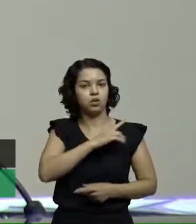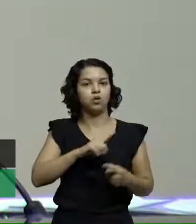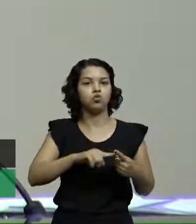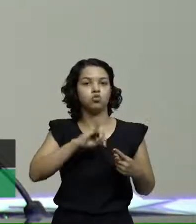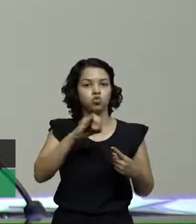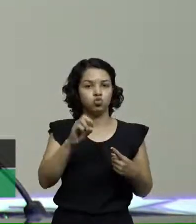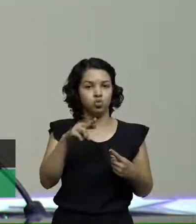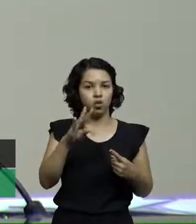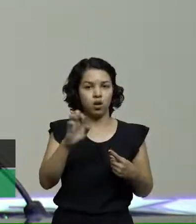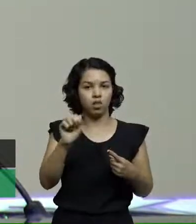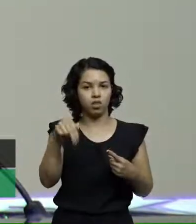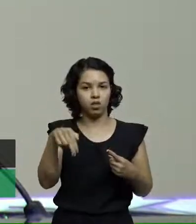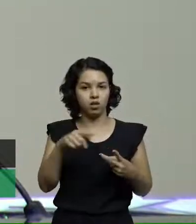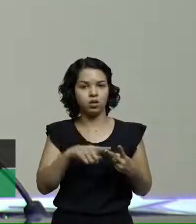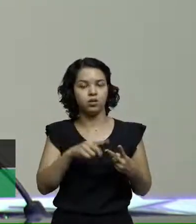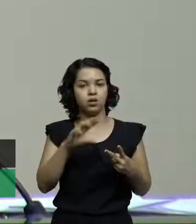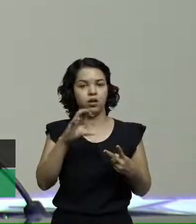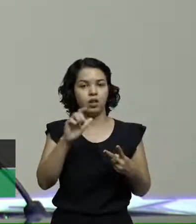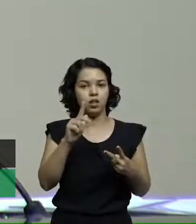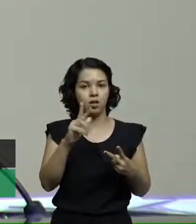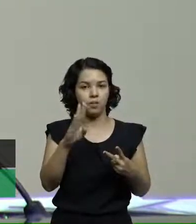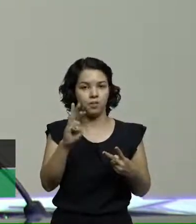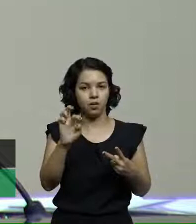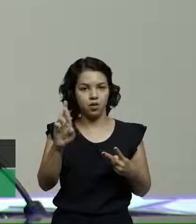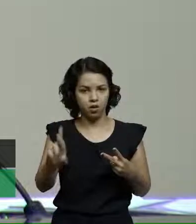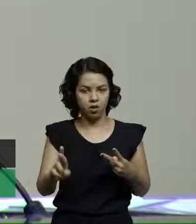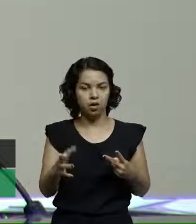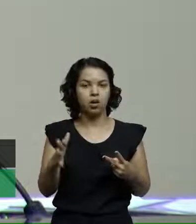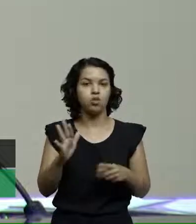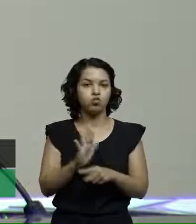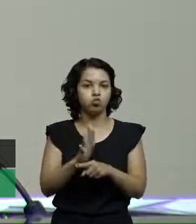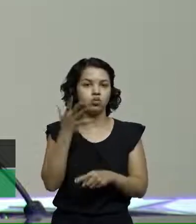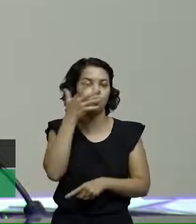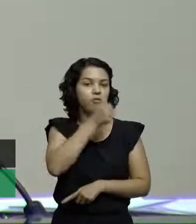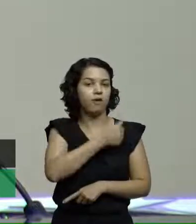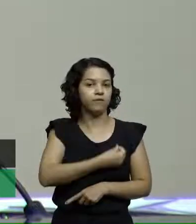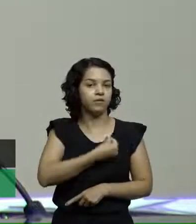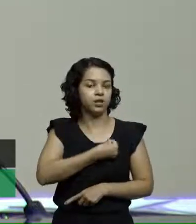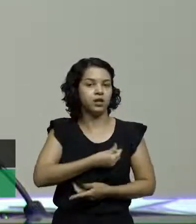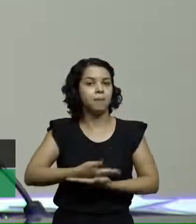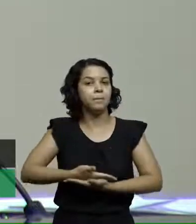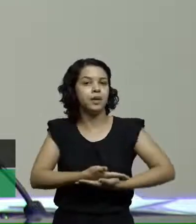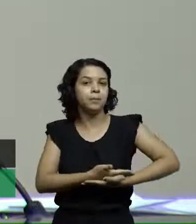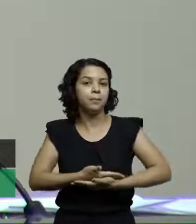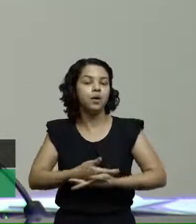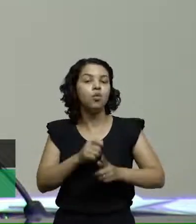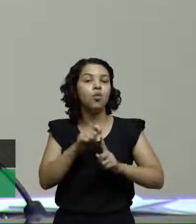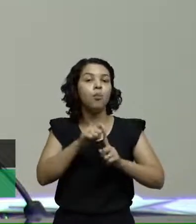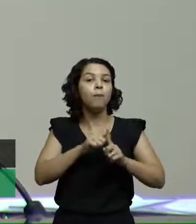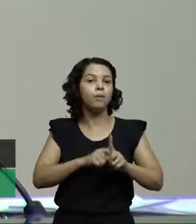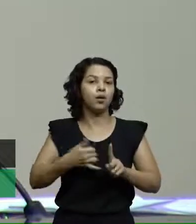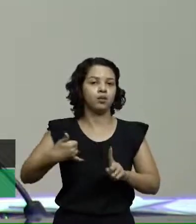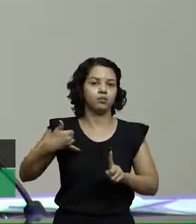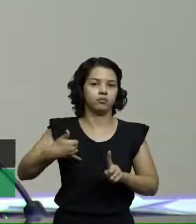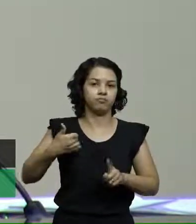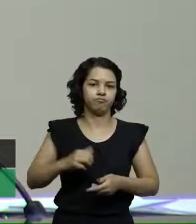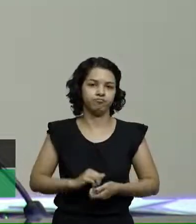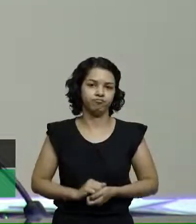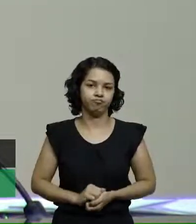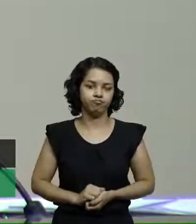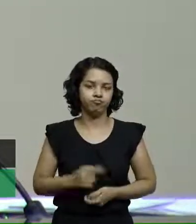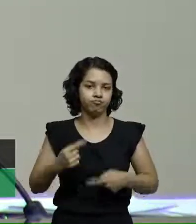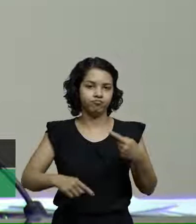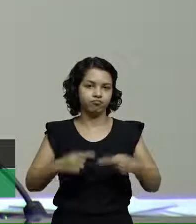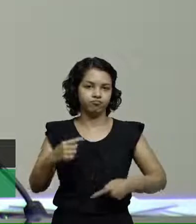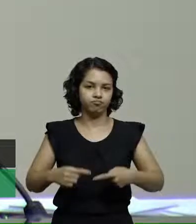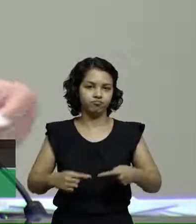e Kleber de Souza Carneiro pelo salvamento da vida de um bebê de um mês de vida. Em discussão,